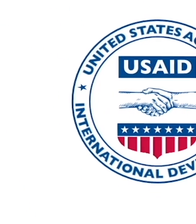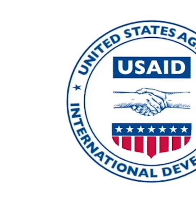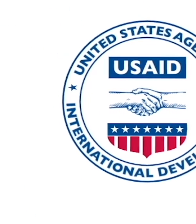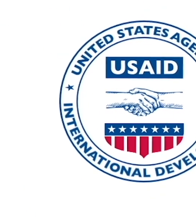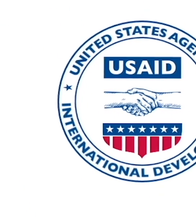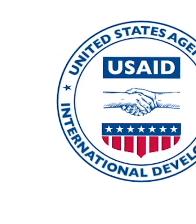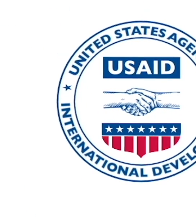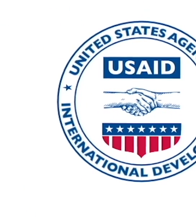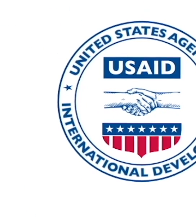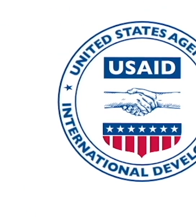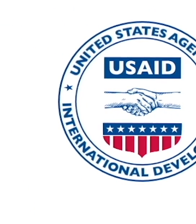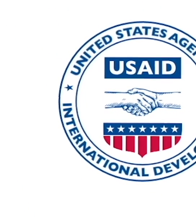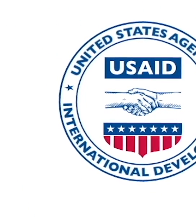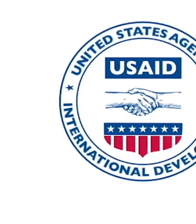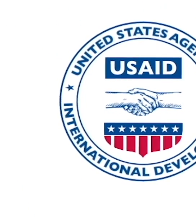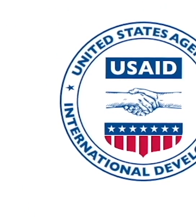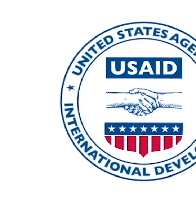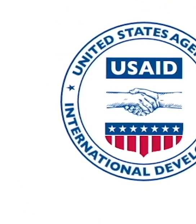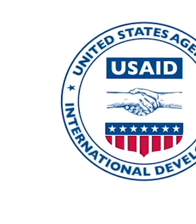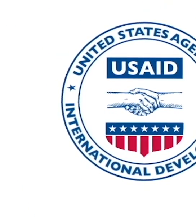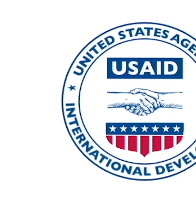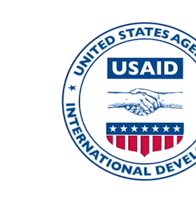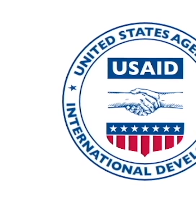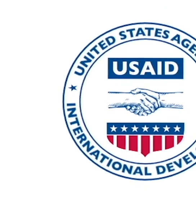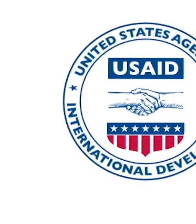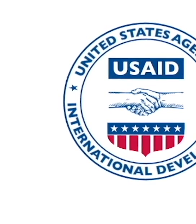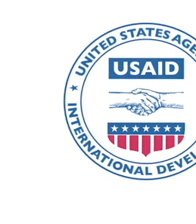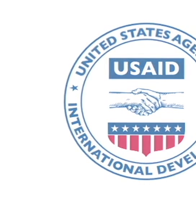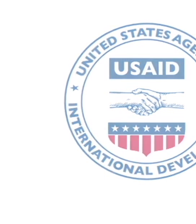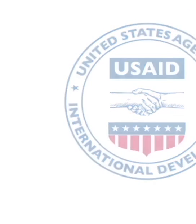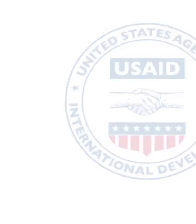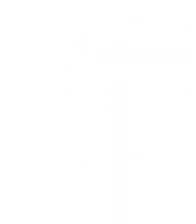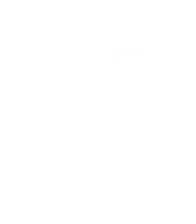Este podcast é financiado pelo governo americano.